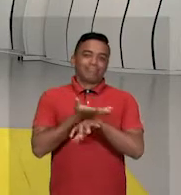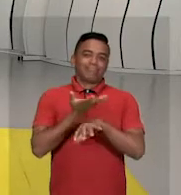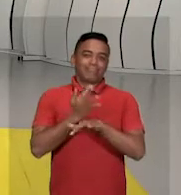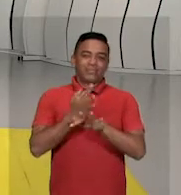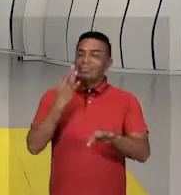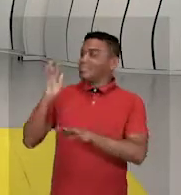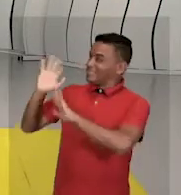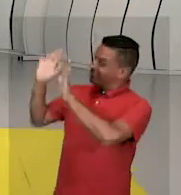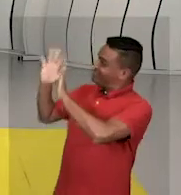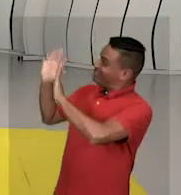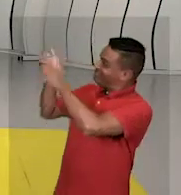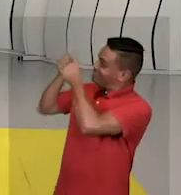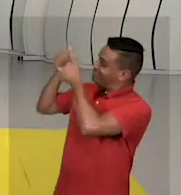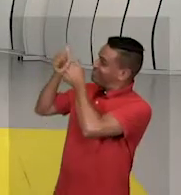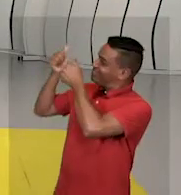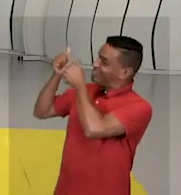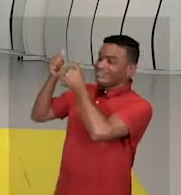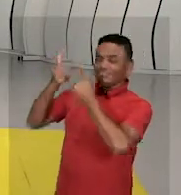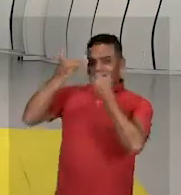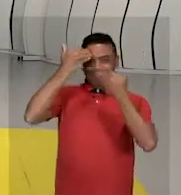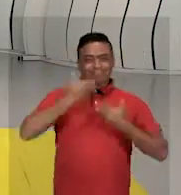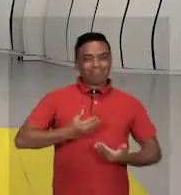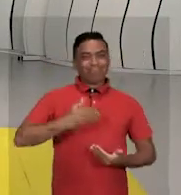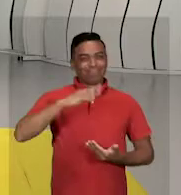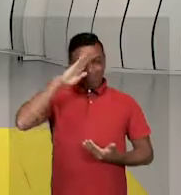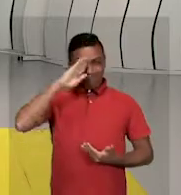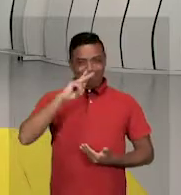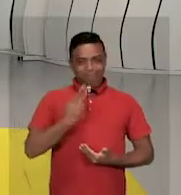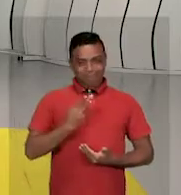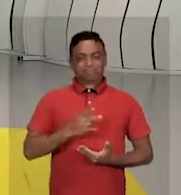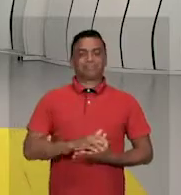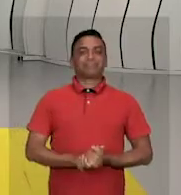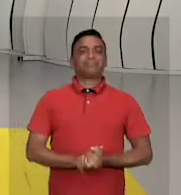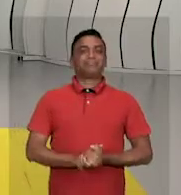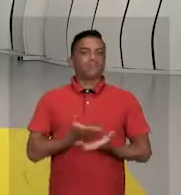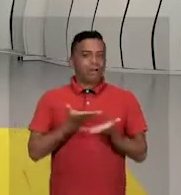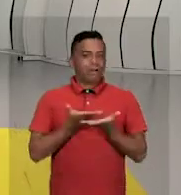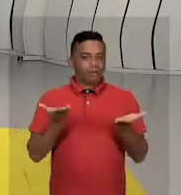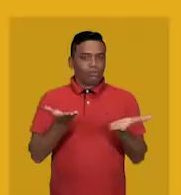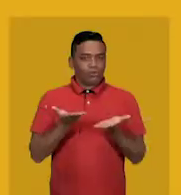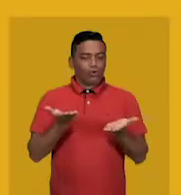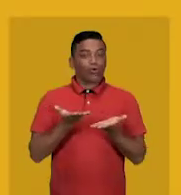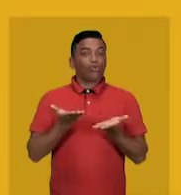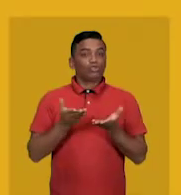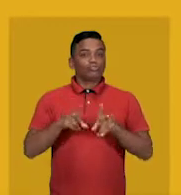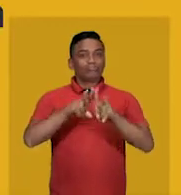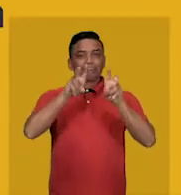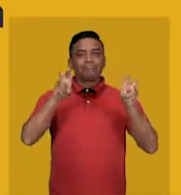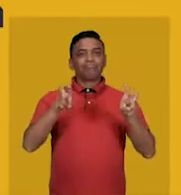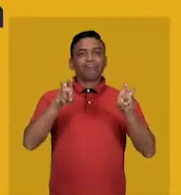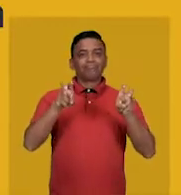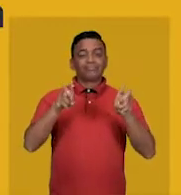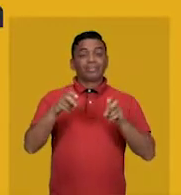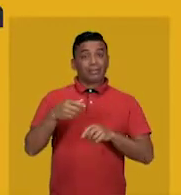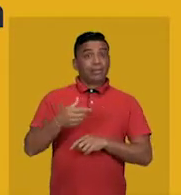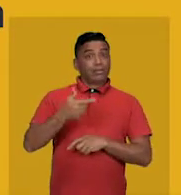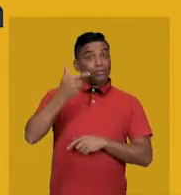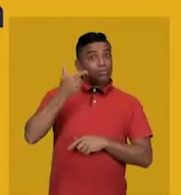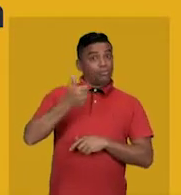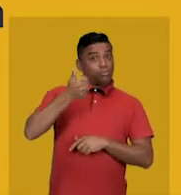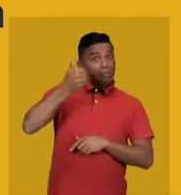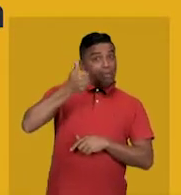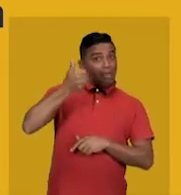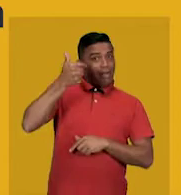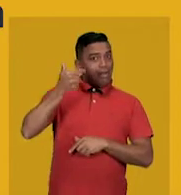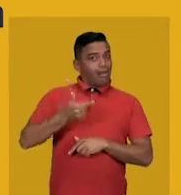Bem-vindo, Hermes! Bom, gente, na aula de hoje nós trabalharemos as duas leis da